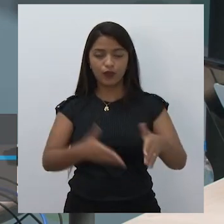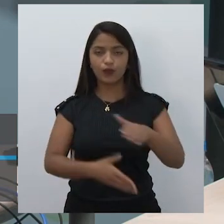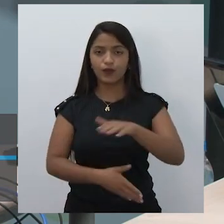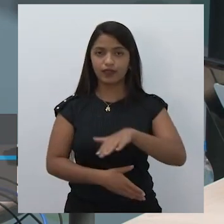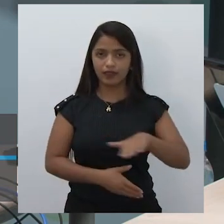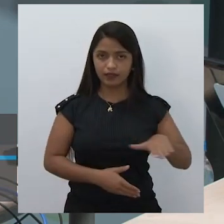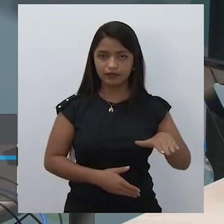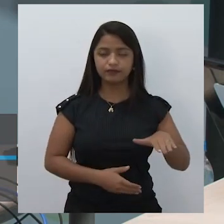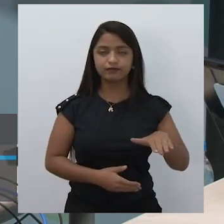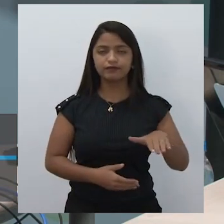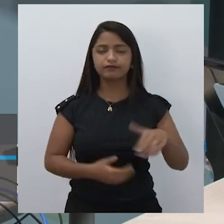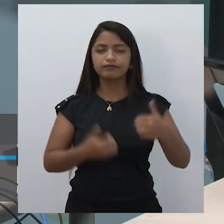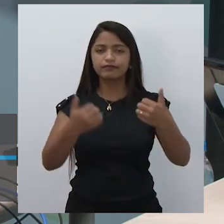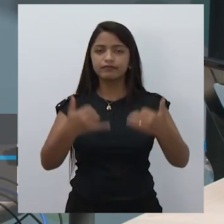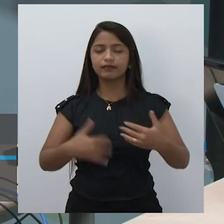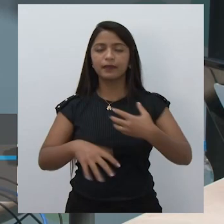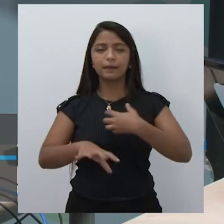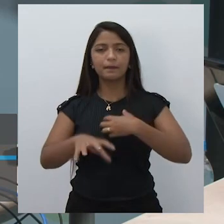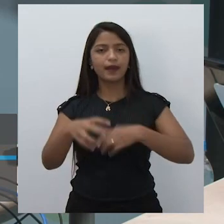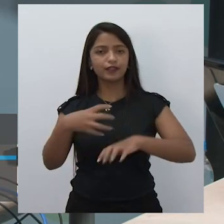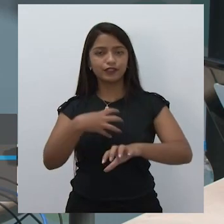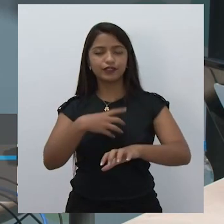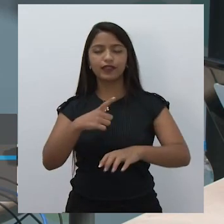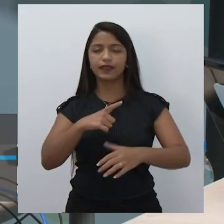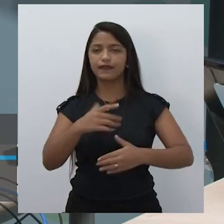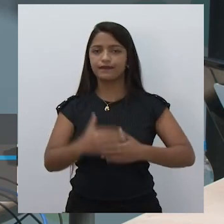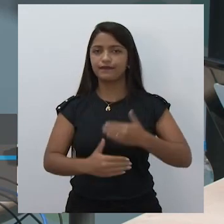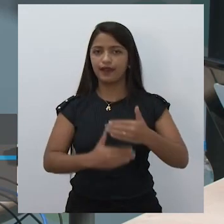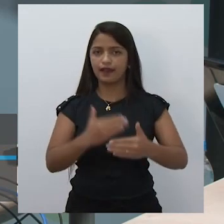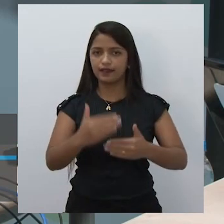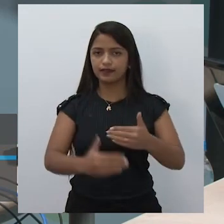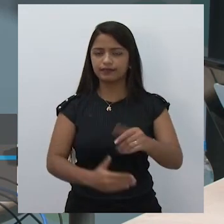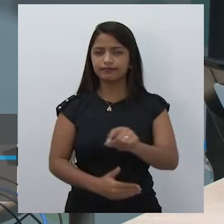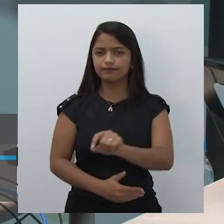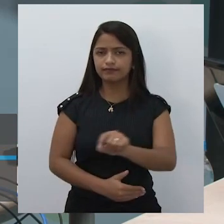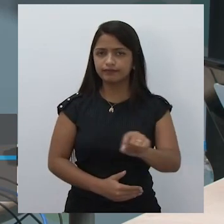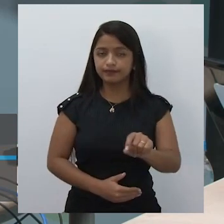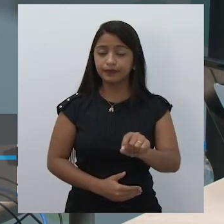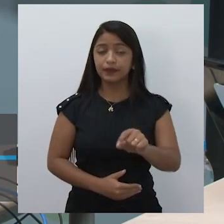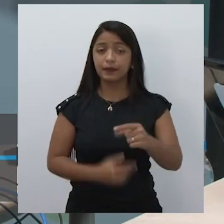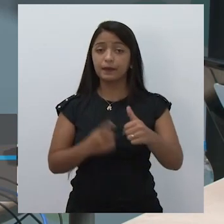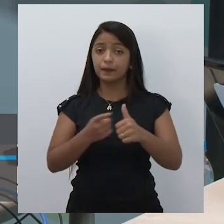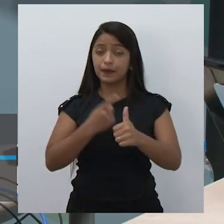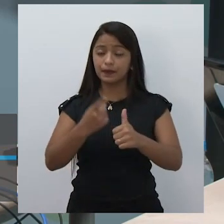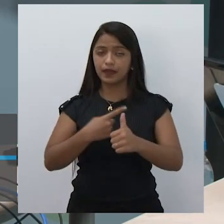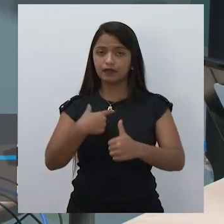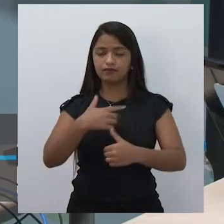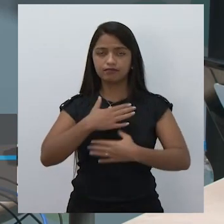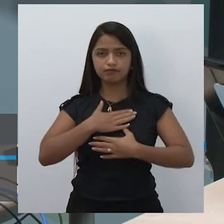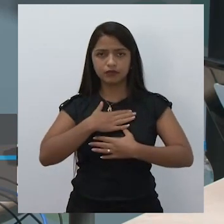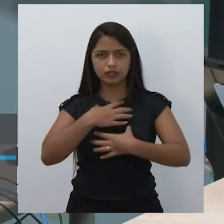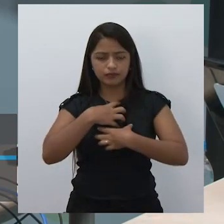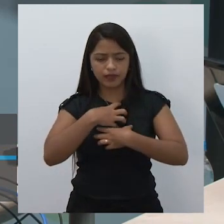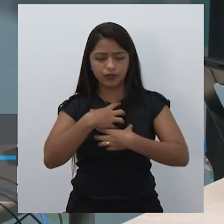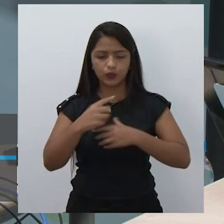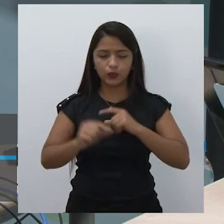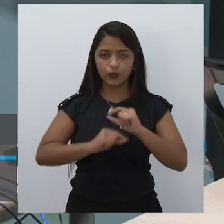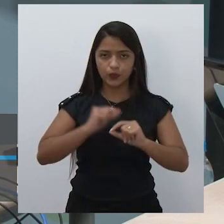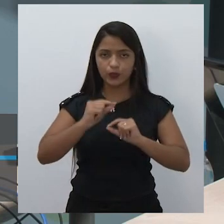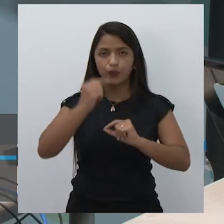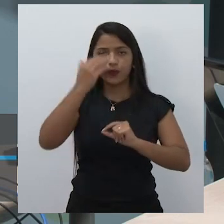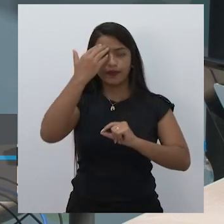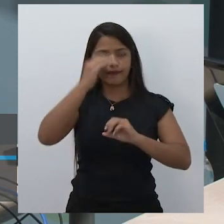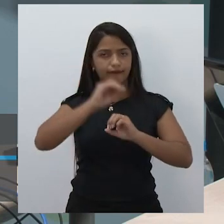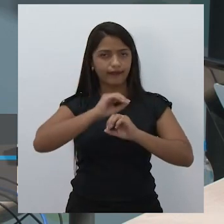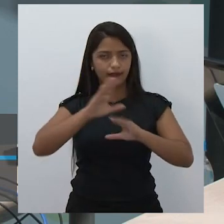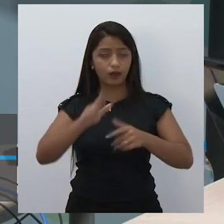da empatia, né? Então, primeiro é entender seus sentimentos e reconhecer que o outro também tem sentimentos. Já no